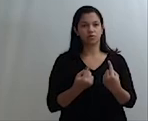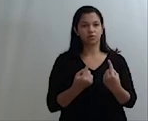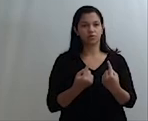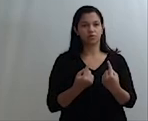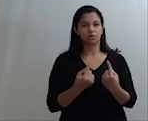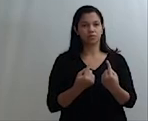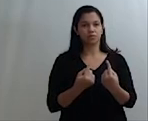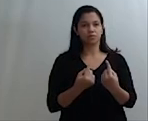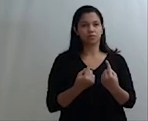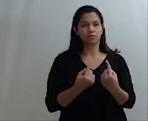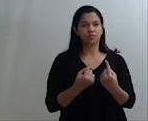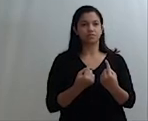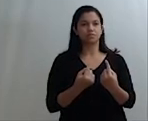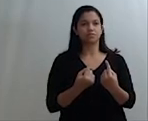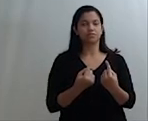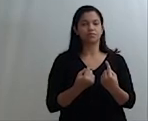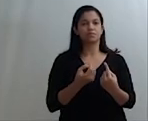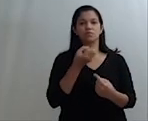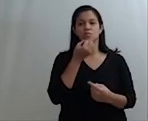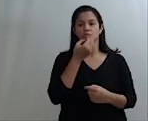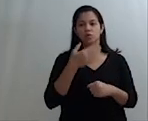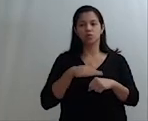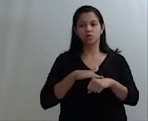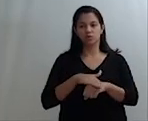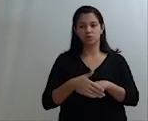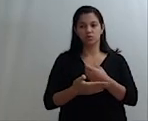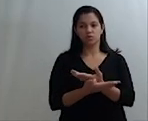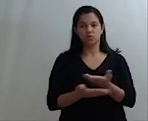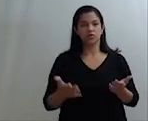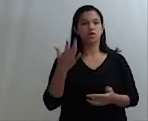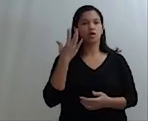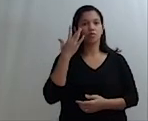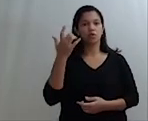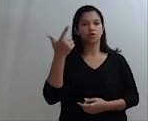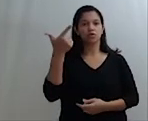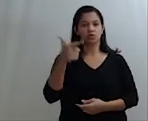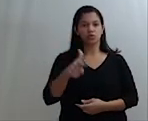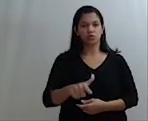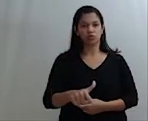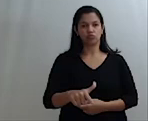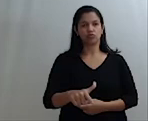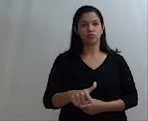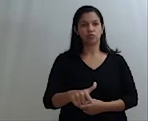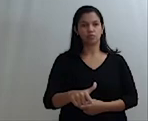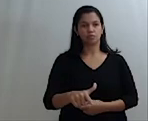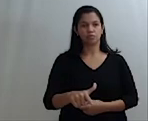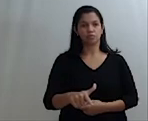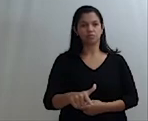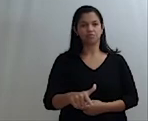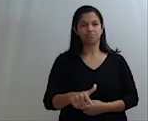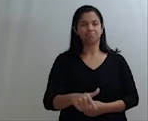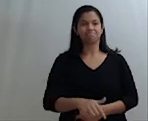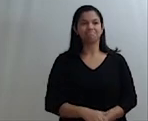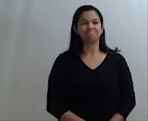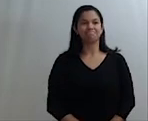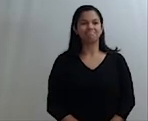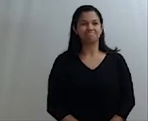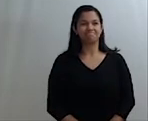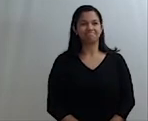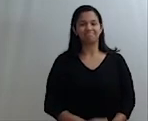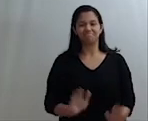sessão Boa noite a todos nos vemos amanhã que amanhã tem se Deus quiser todos se cuidem